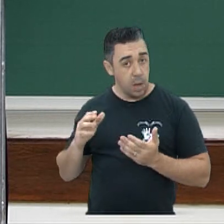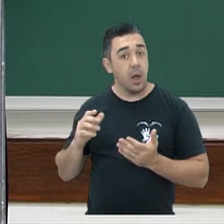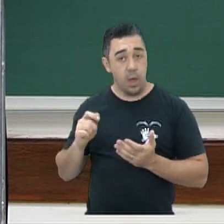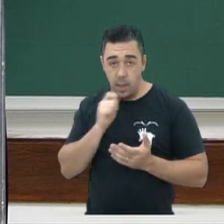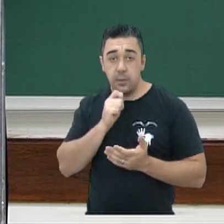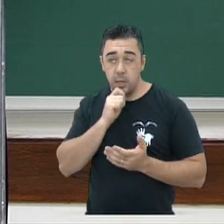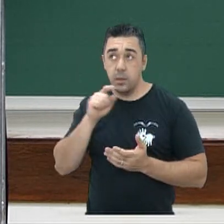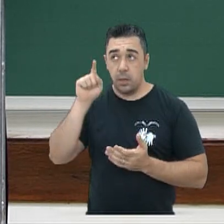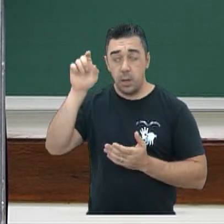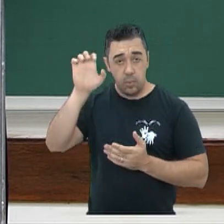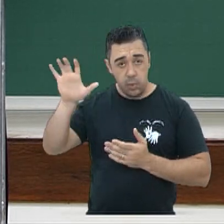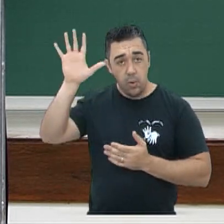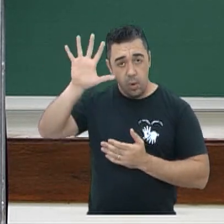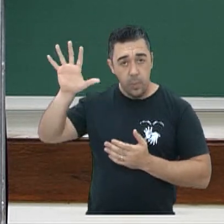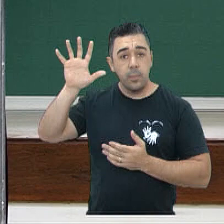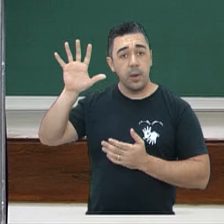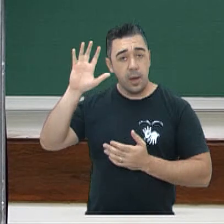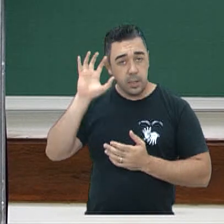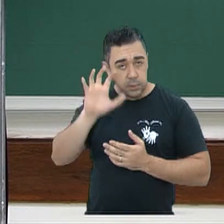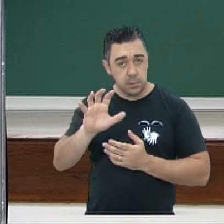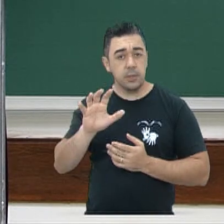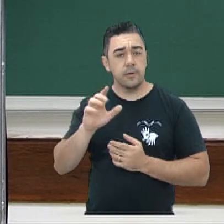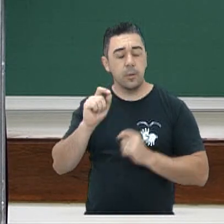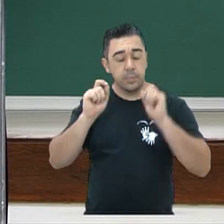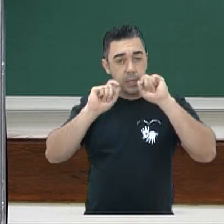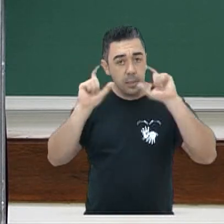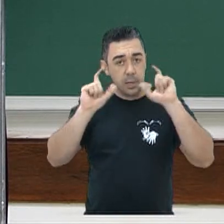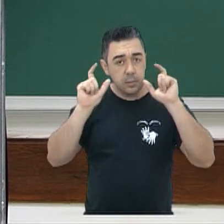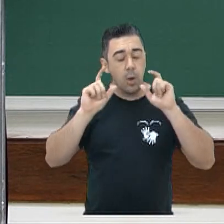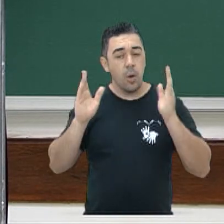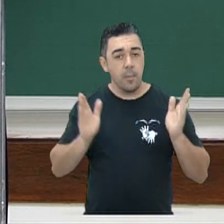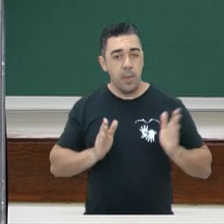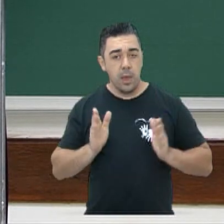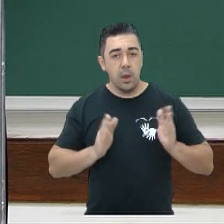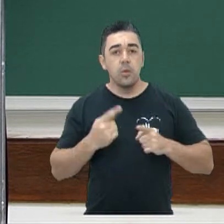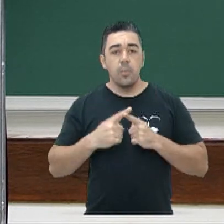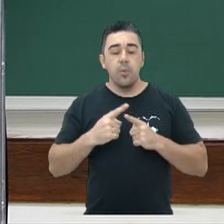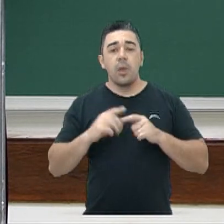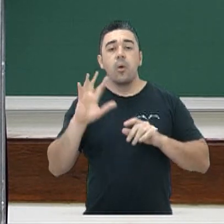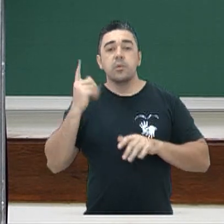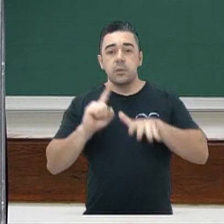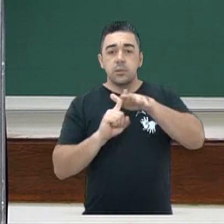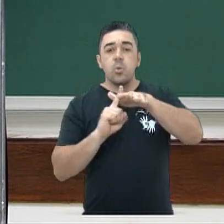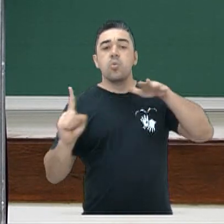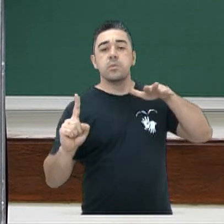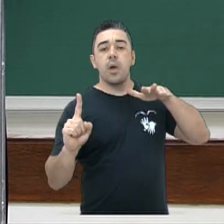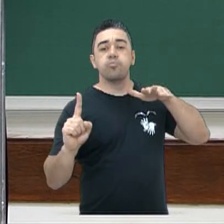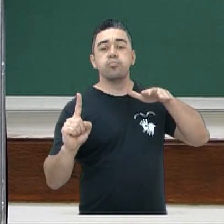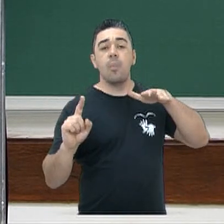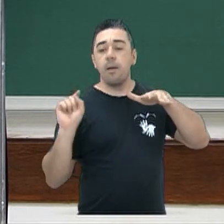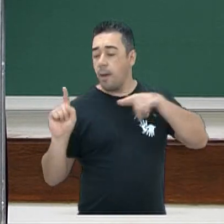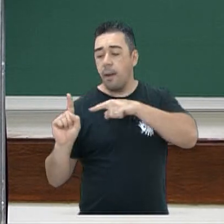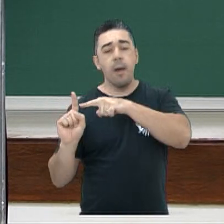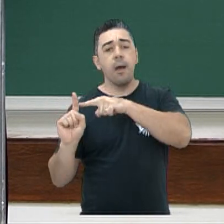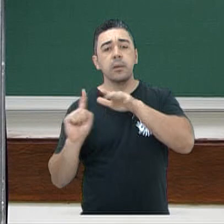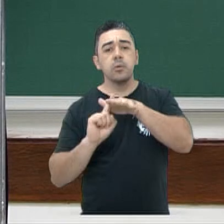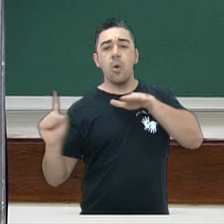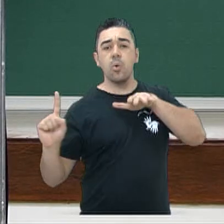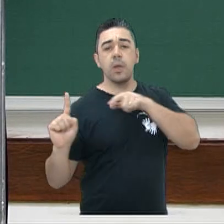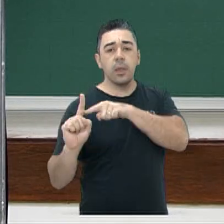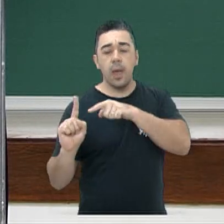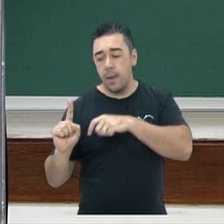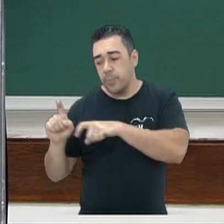Europa. Né? Então a gente tem que estar atento a esse tipo de coisa. Por quê? Porque gera exclusão. A exclusão de quem? Do camponês, do pobre,